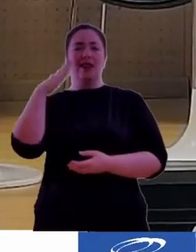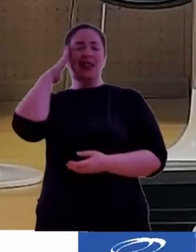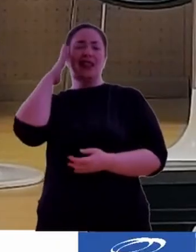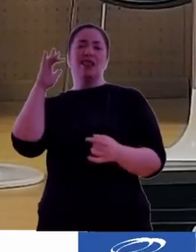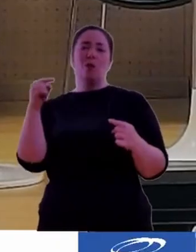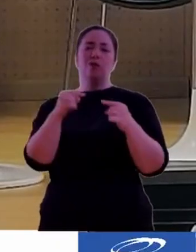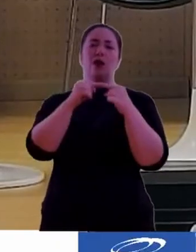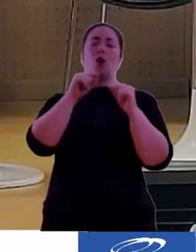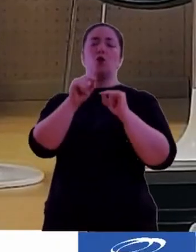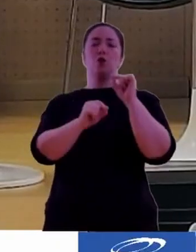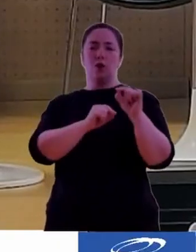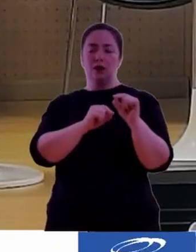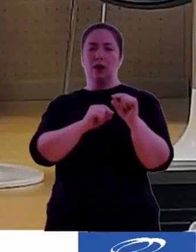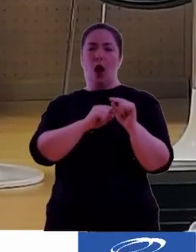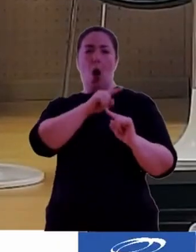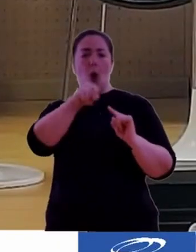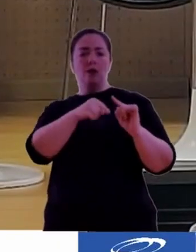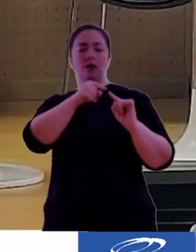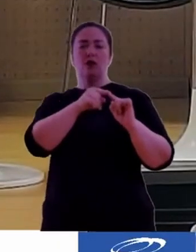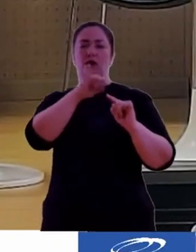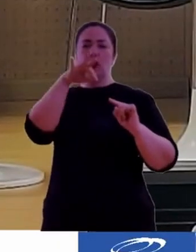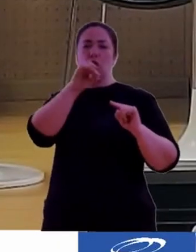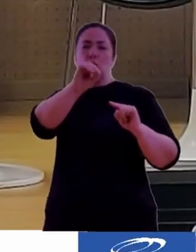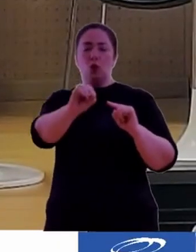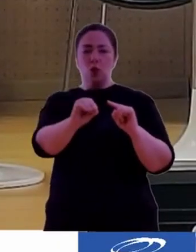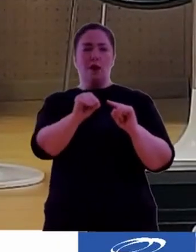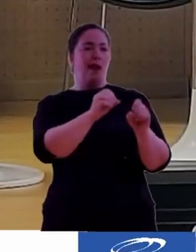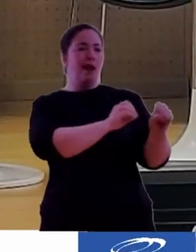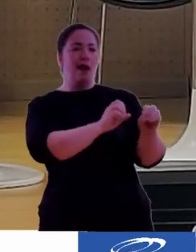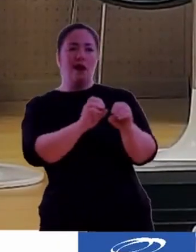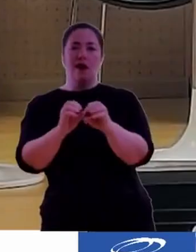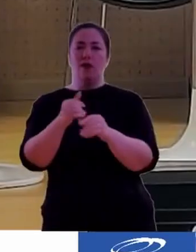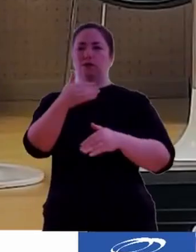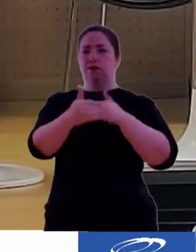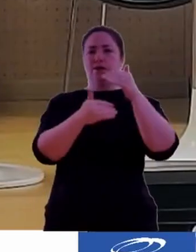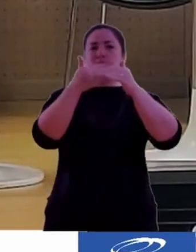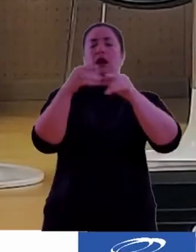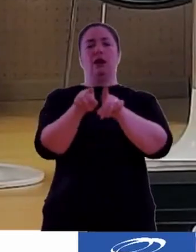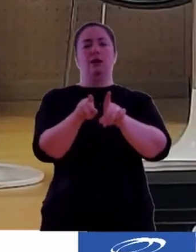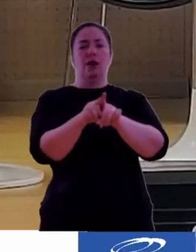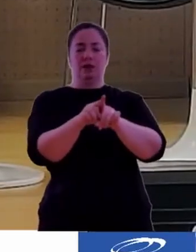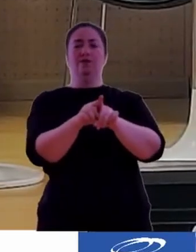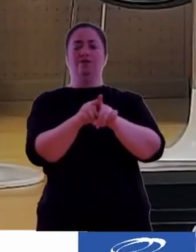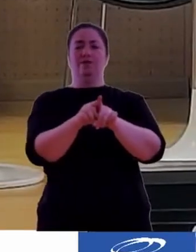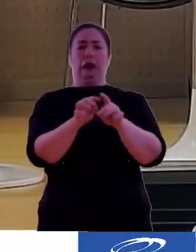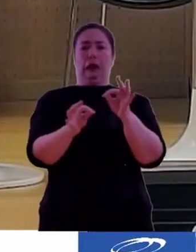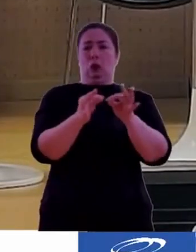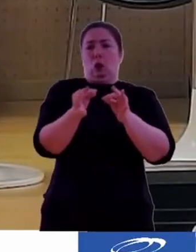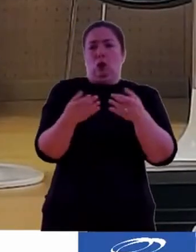em termos de educação continuada, em termos de desenvolvimento, de